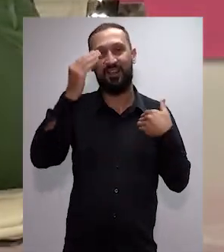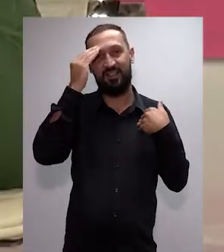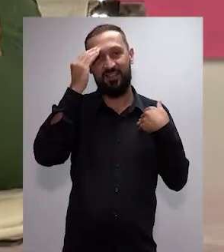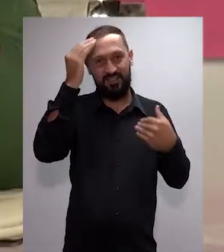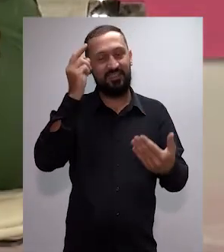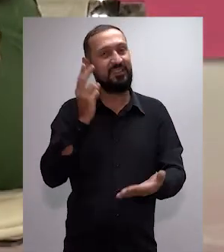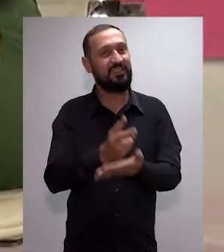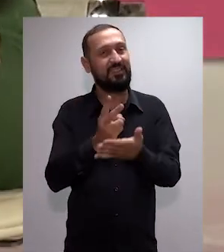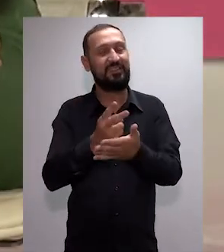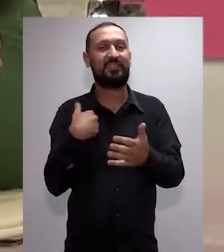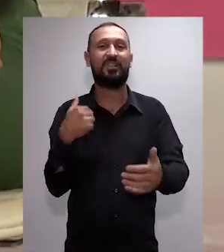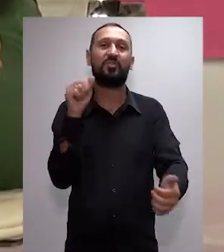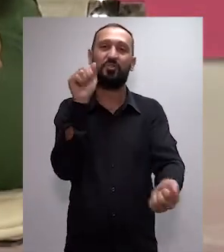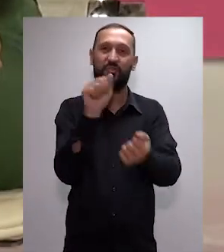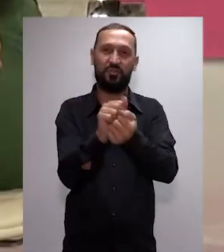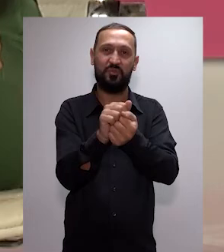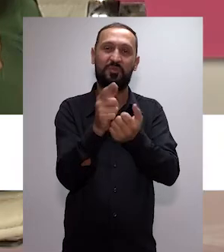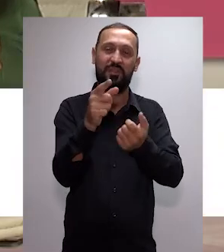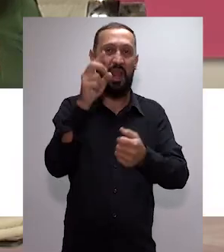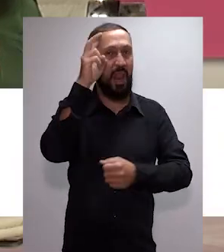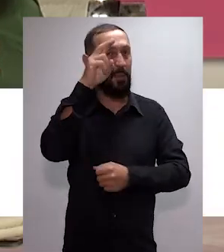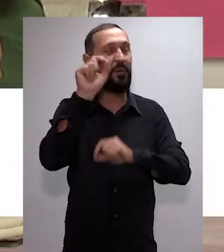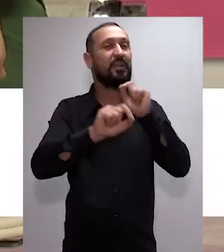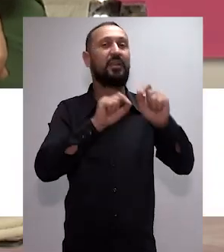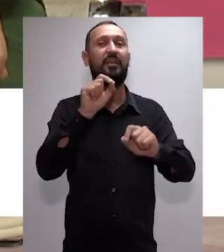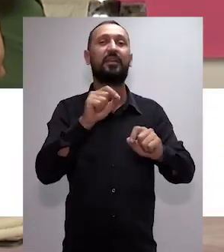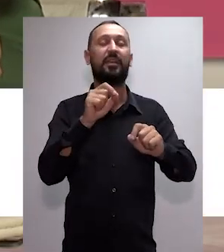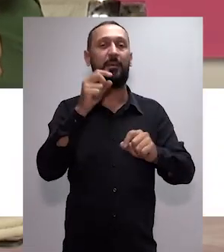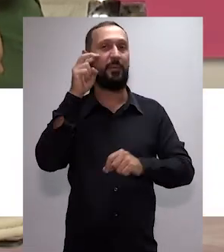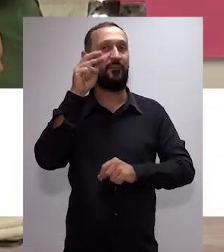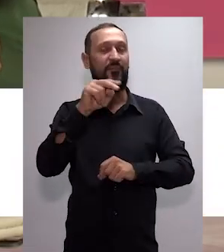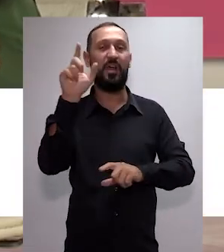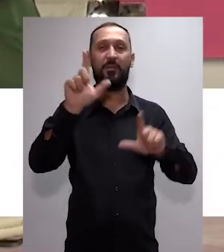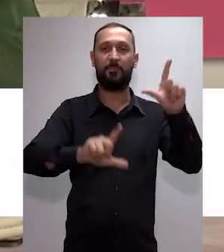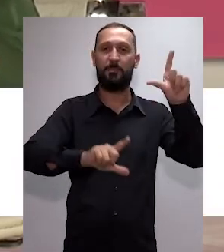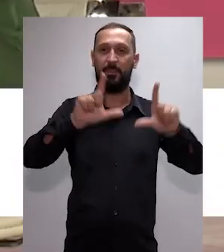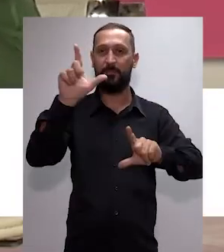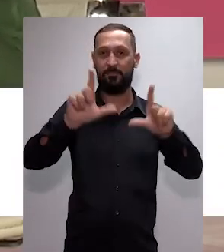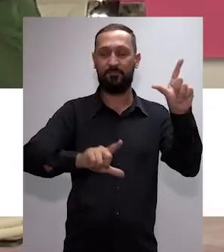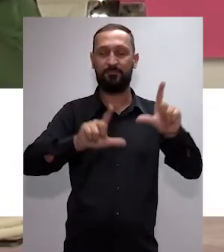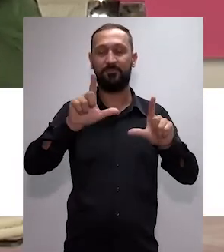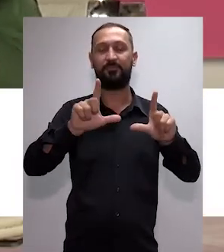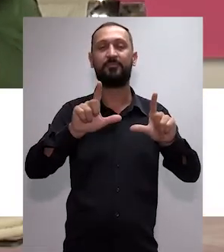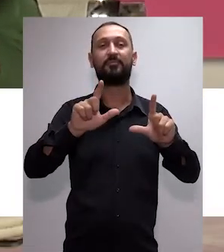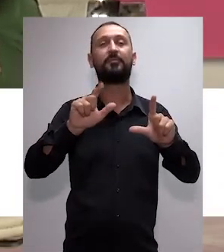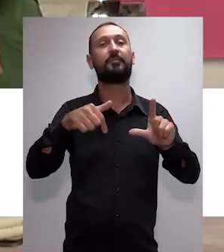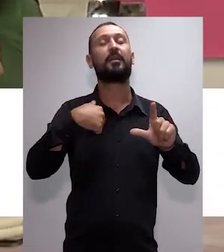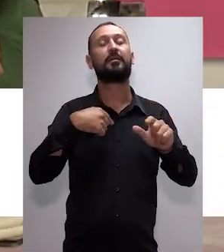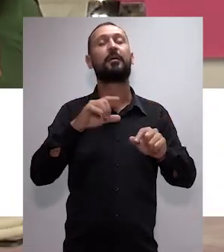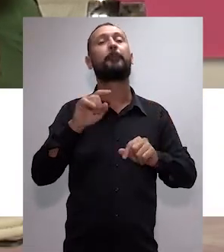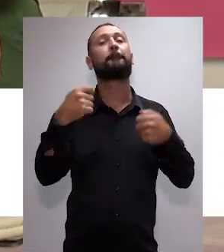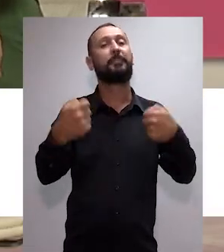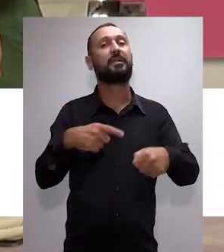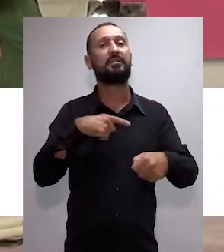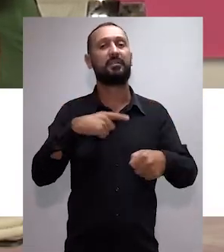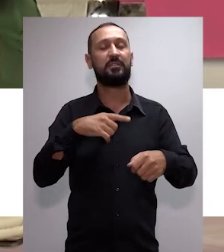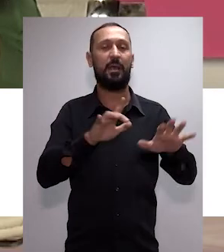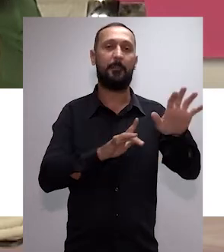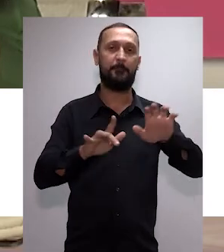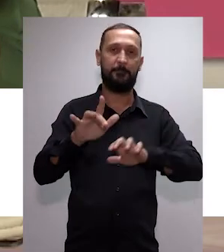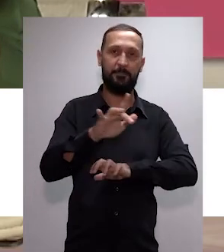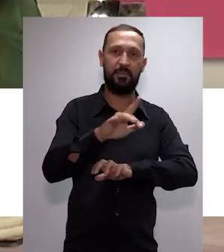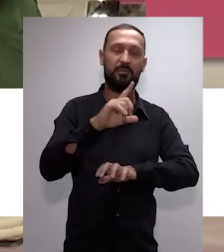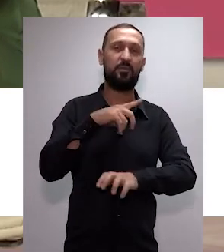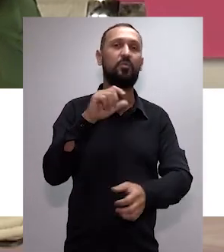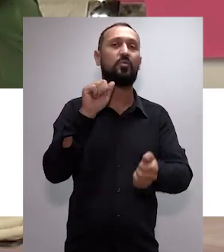aqui, agradecendo sempre a companhia de vocês e lembrando que para assistir toda a nossa grade de programação, basta acessar